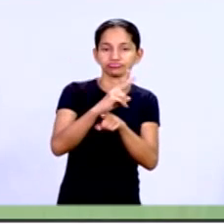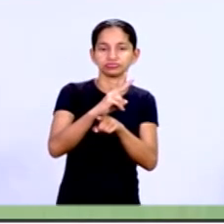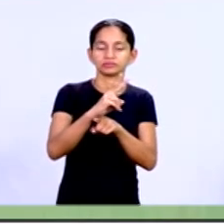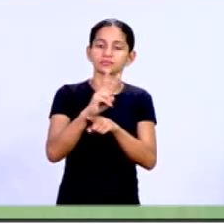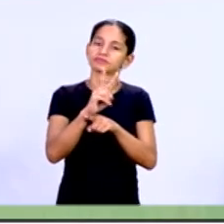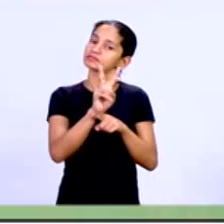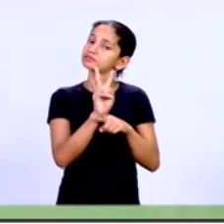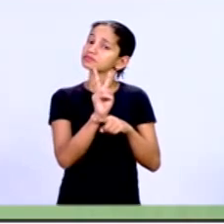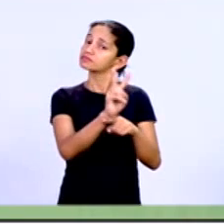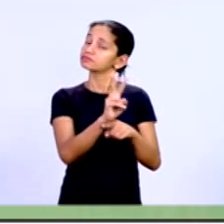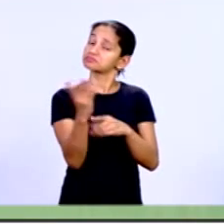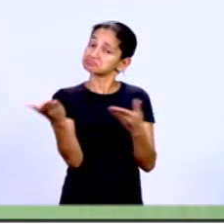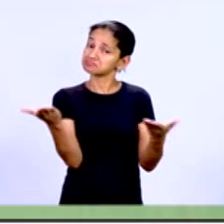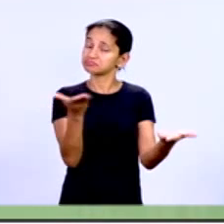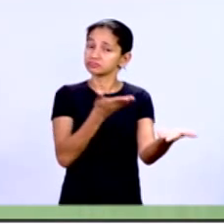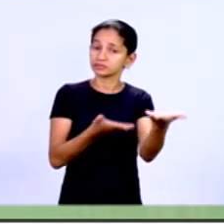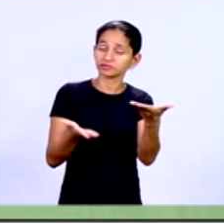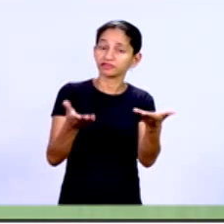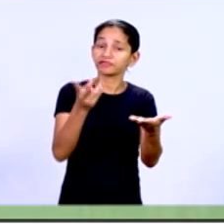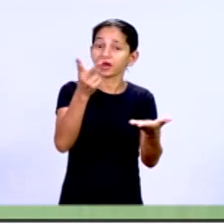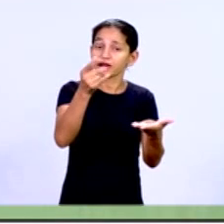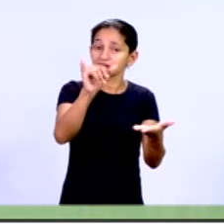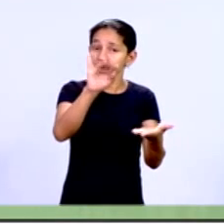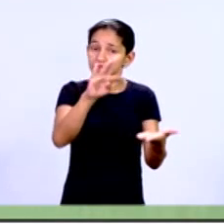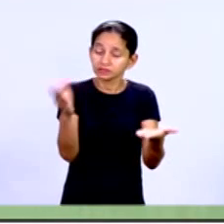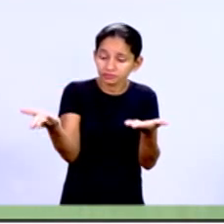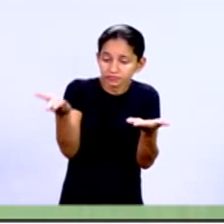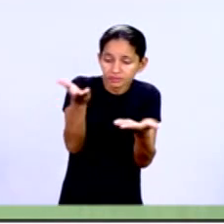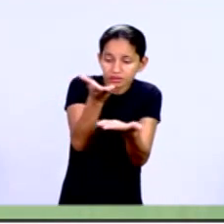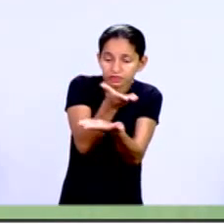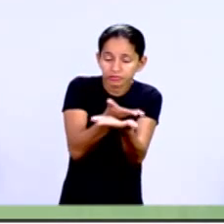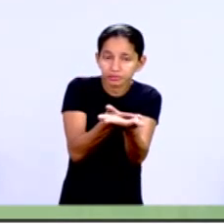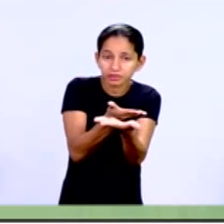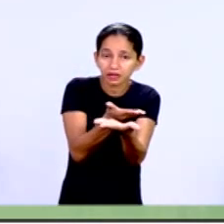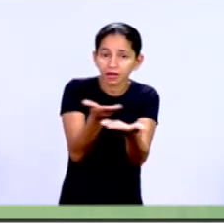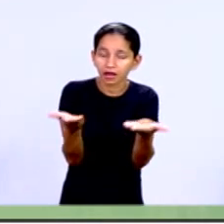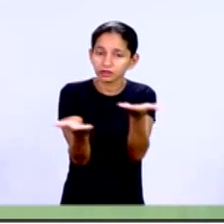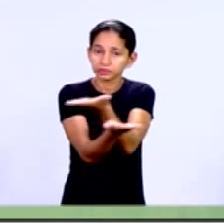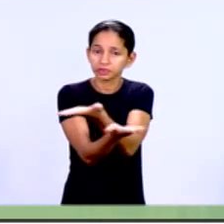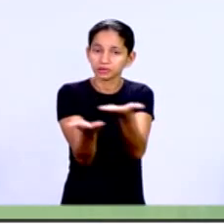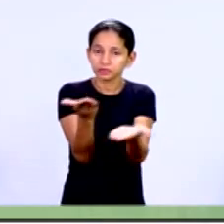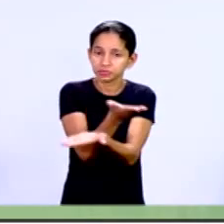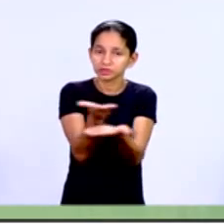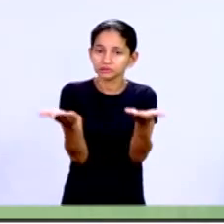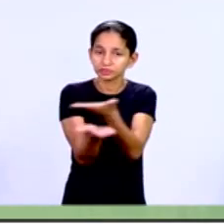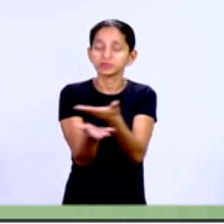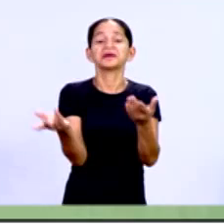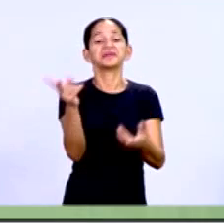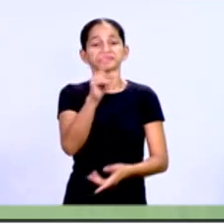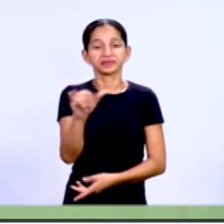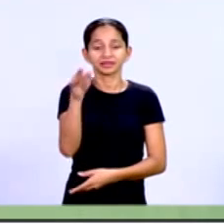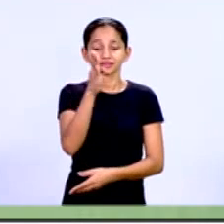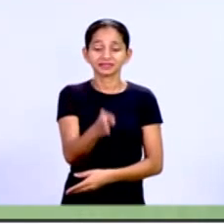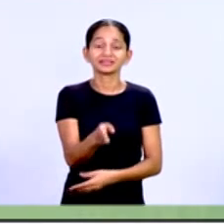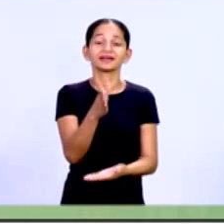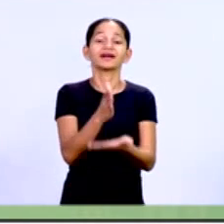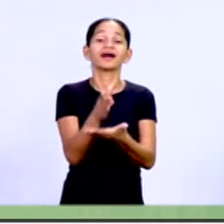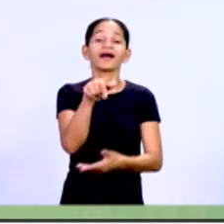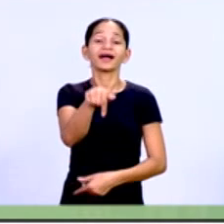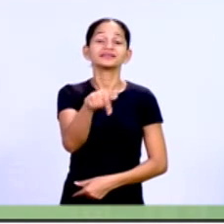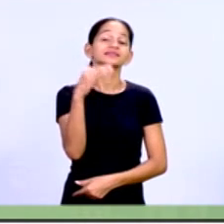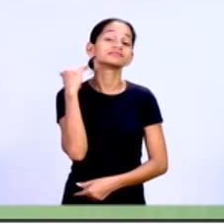vimos aqui que os investidores são os superavitários. E quem vai buscar esse dinheiro no mercado são